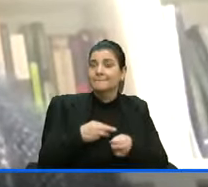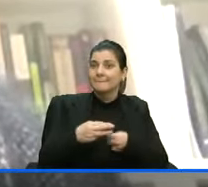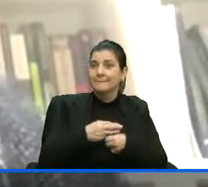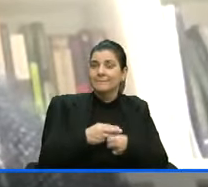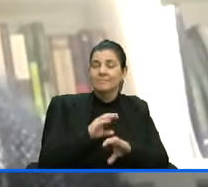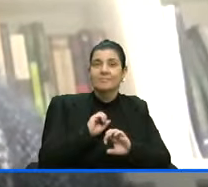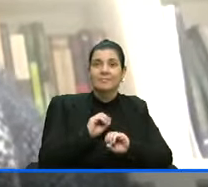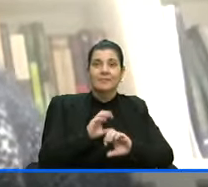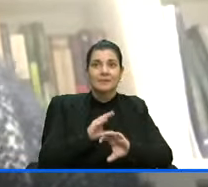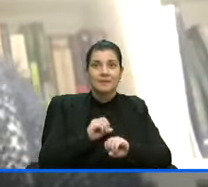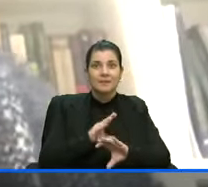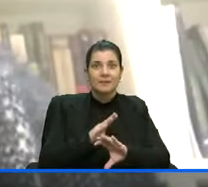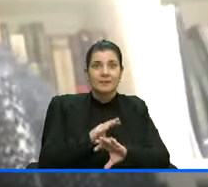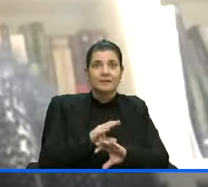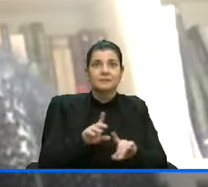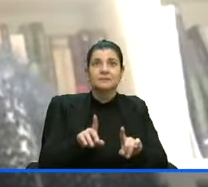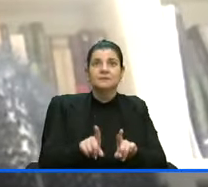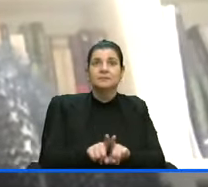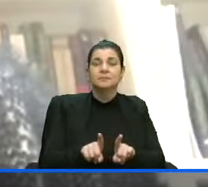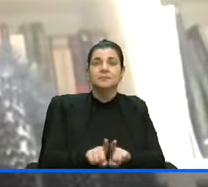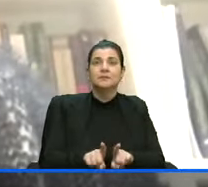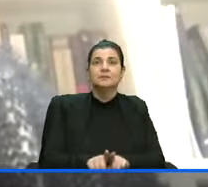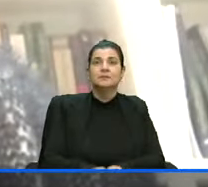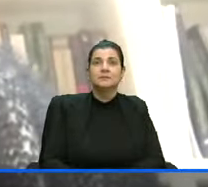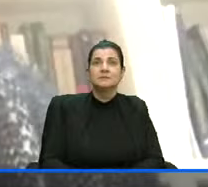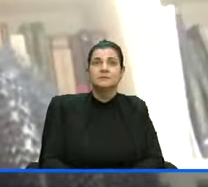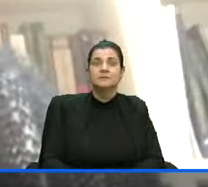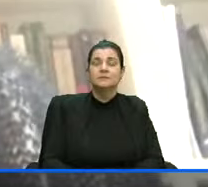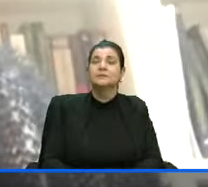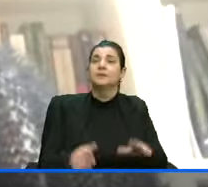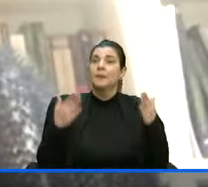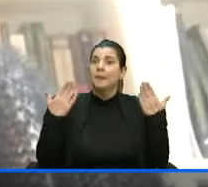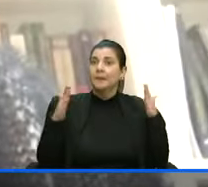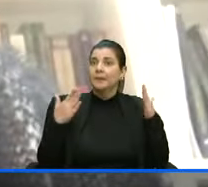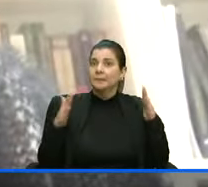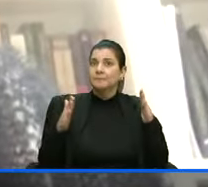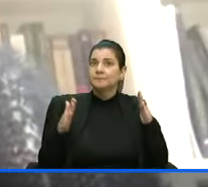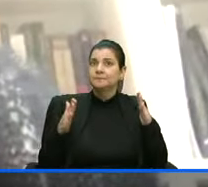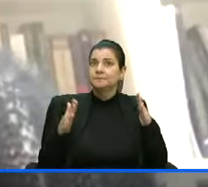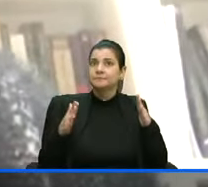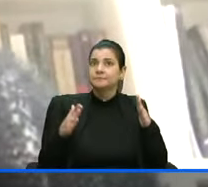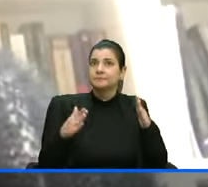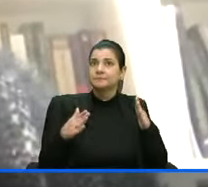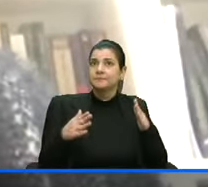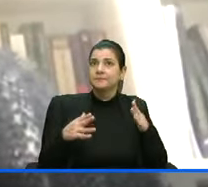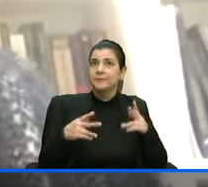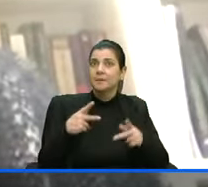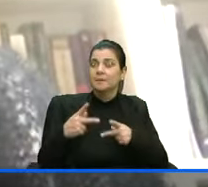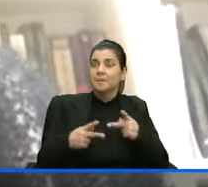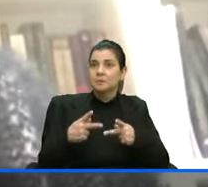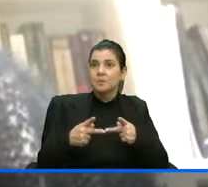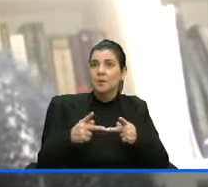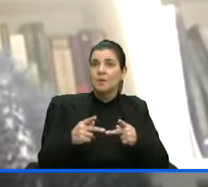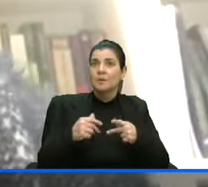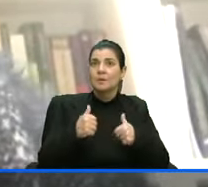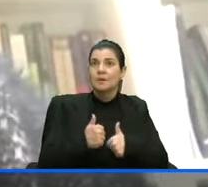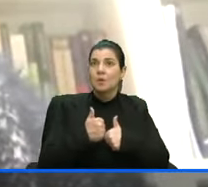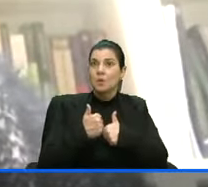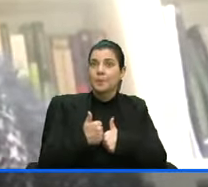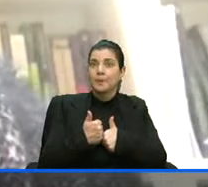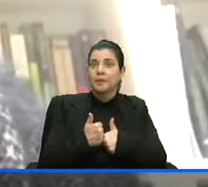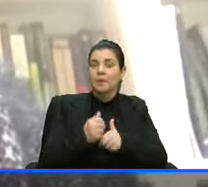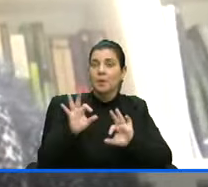de Educação. Também gostaria de dar os parabéns para o pessoal que acompanha o Plano Municipal e tem um documento